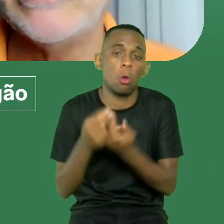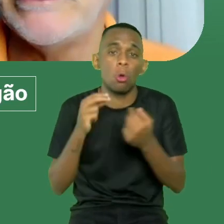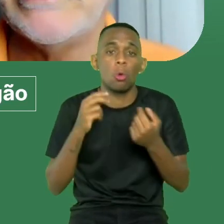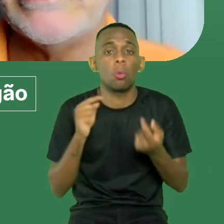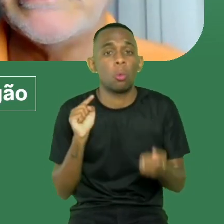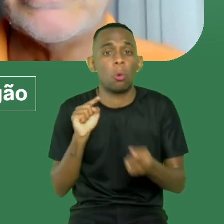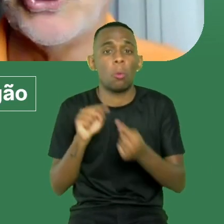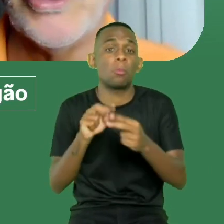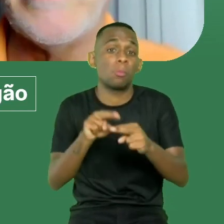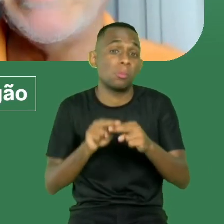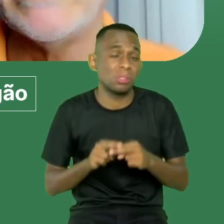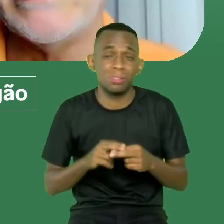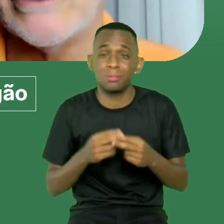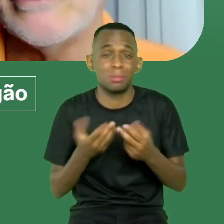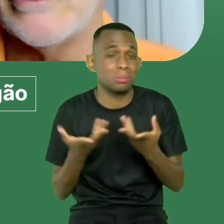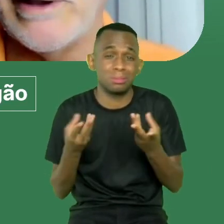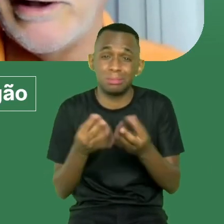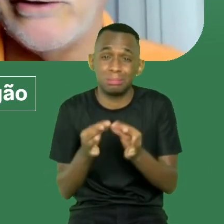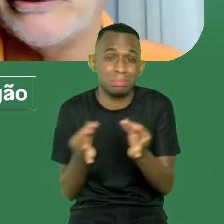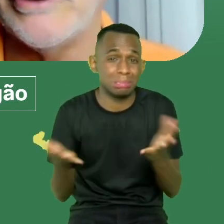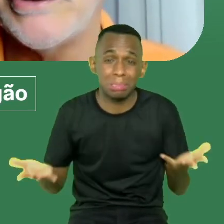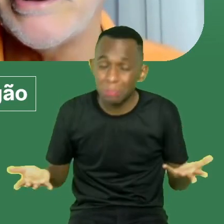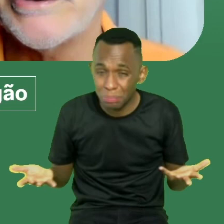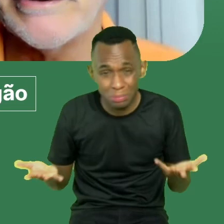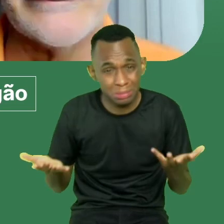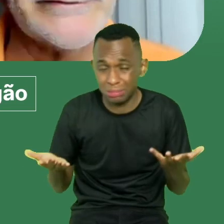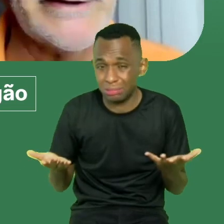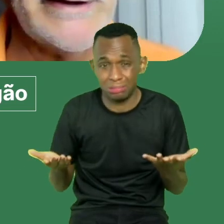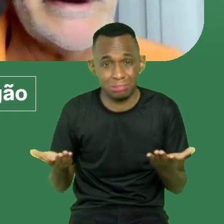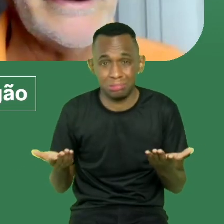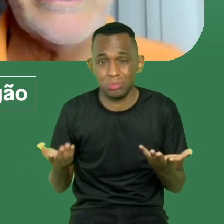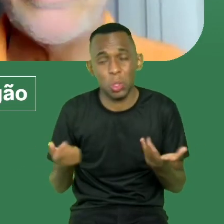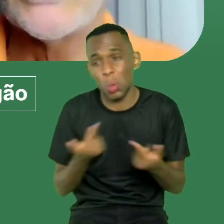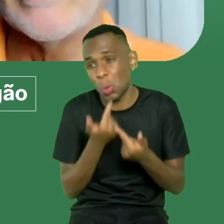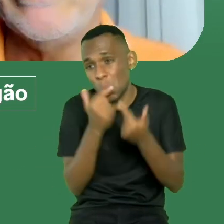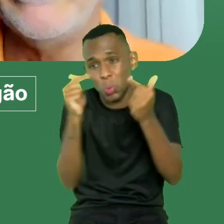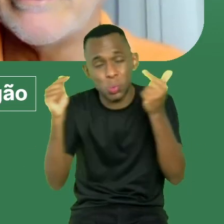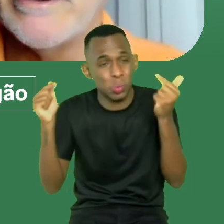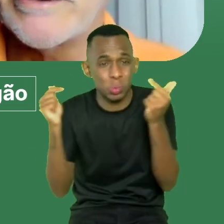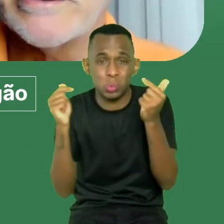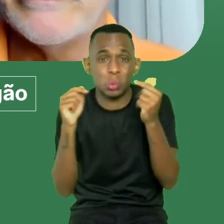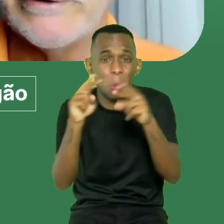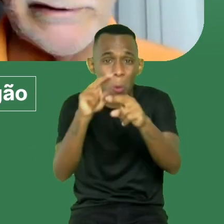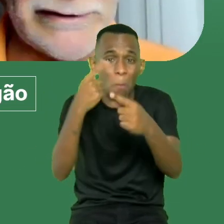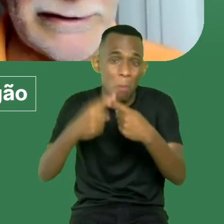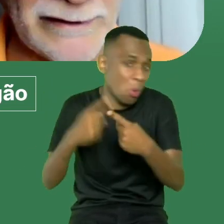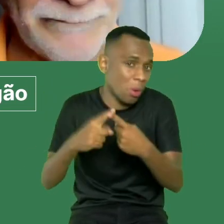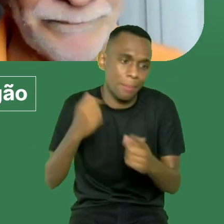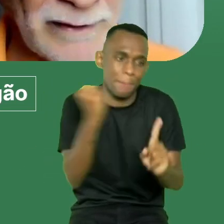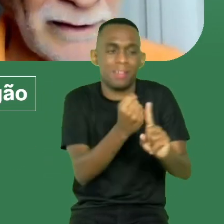Motivos fúteis e torpes e qualquer outro adjetivo desqualificante